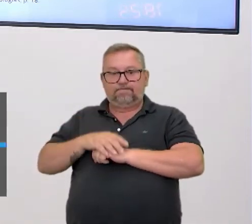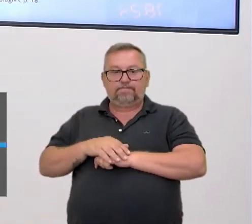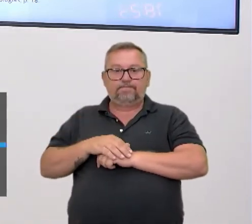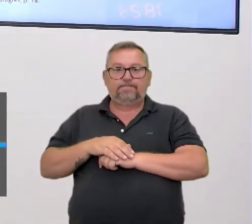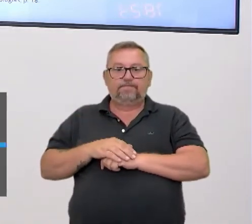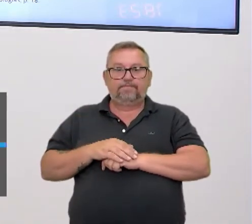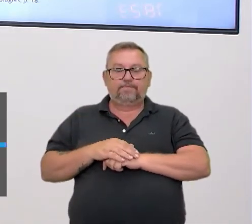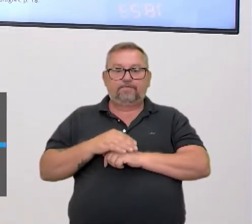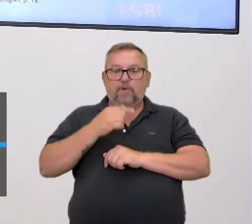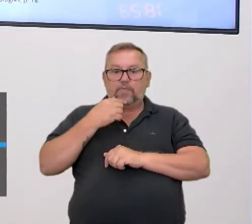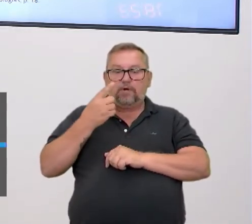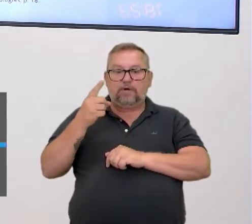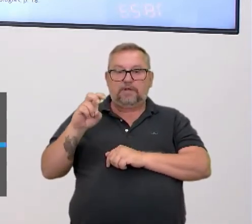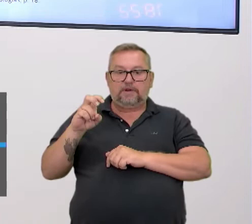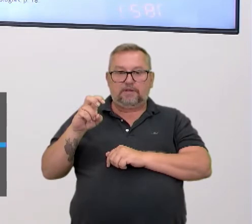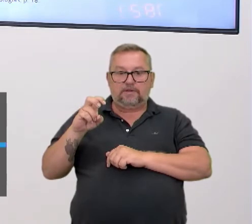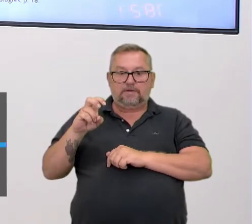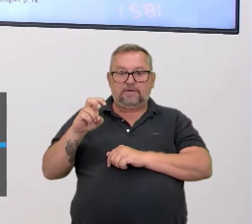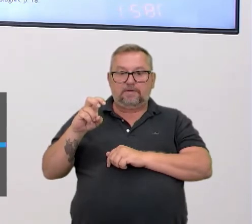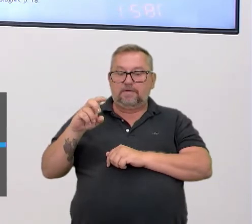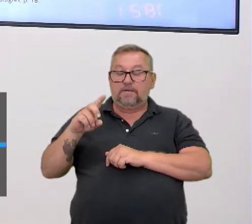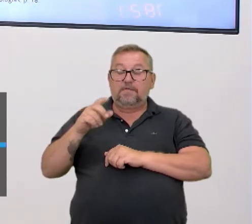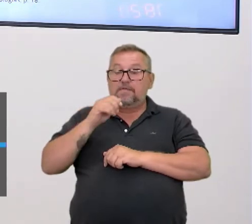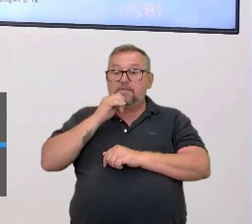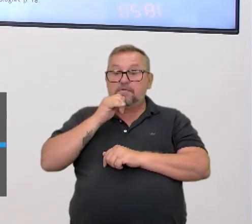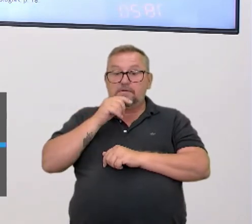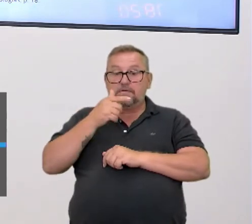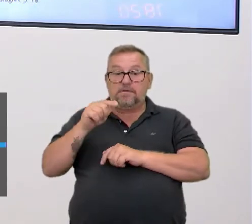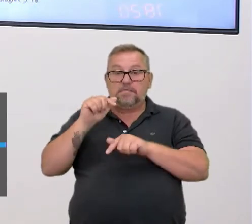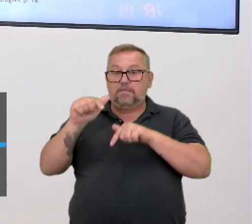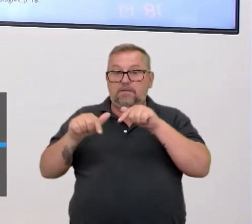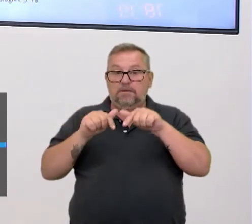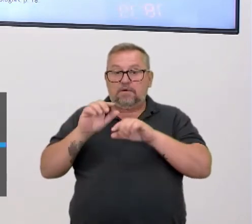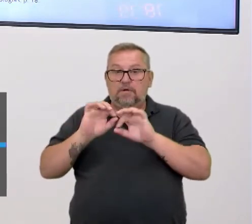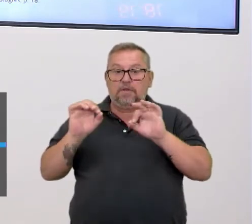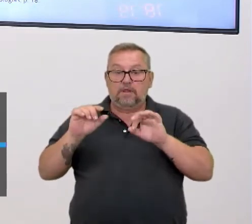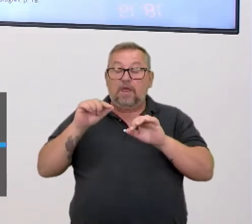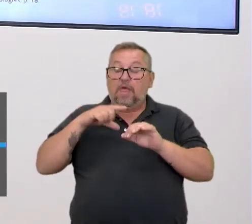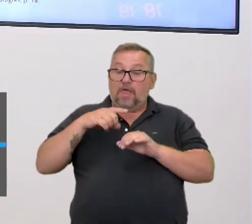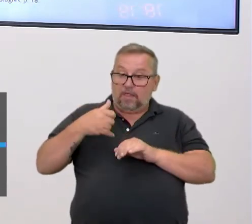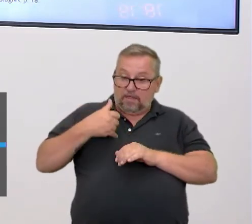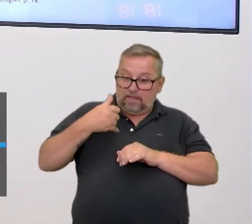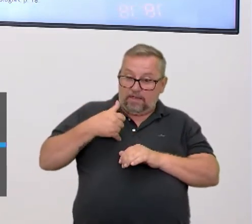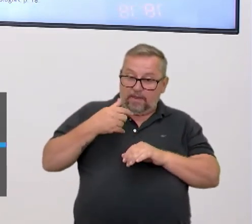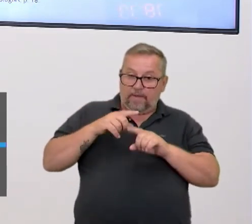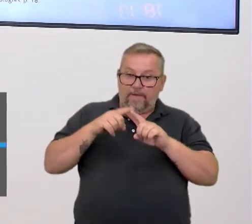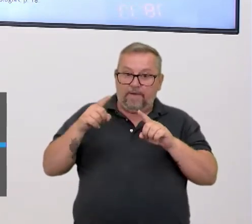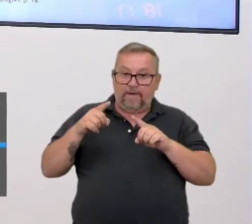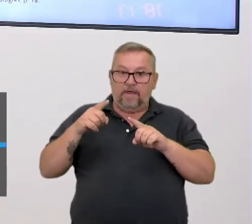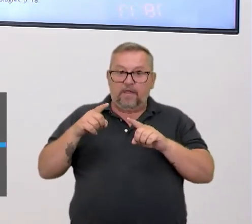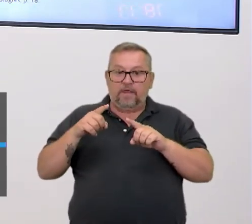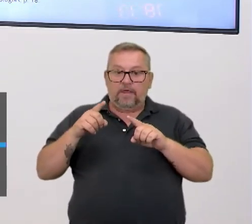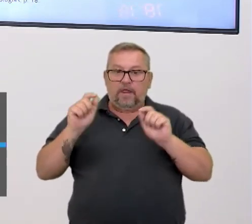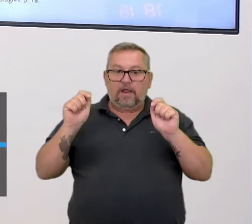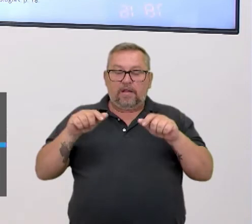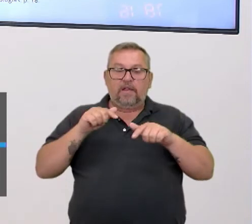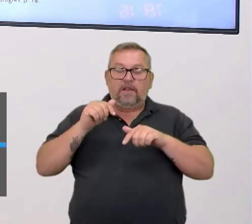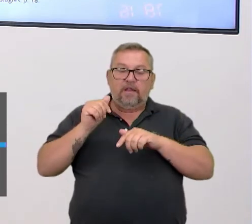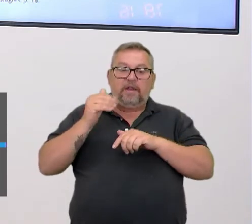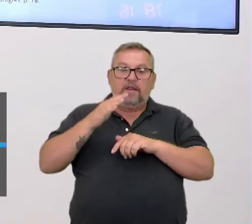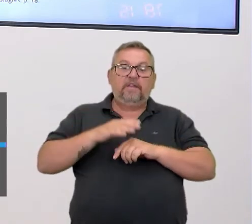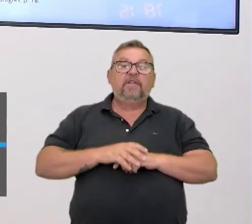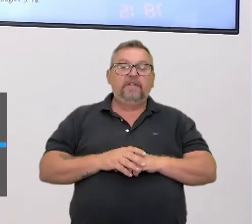15 anos, que ele diz assim, olha, ele está fora da força de... Ele está em idade de trabalhar? Tem, mas ele está fora da força de trabalho?